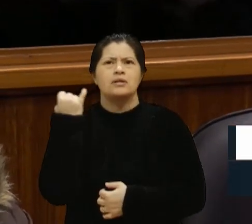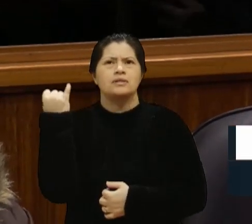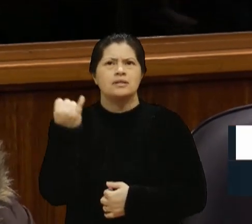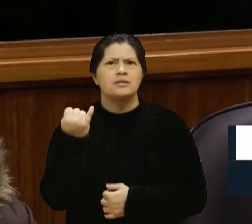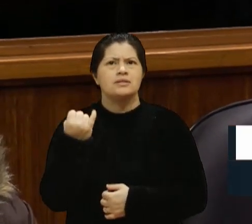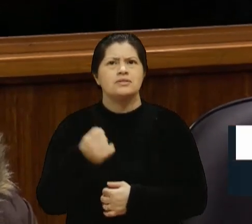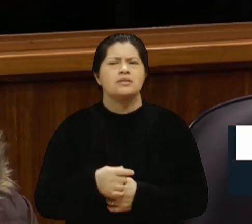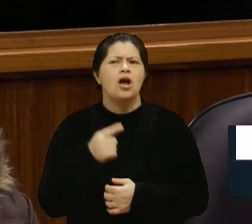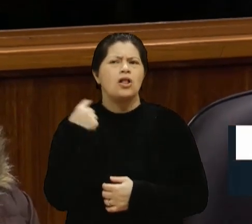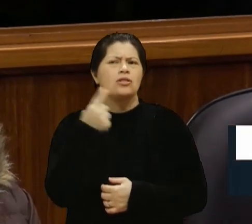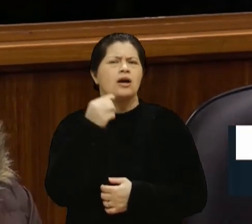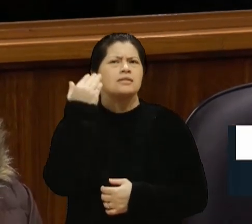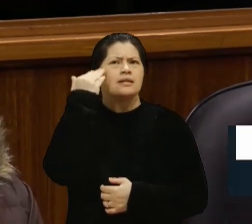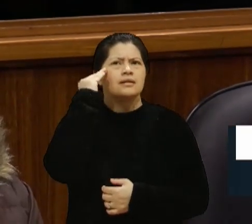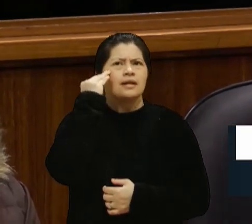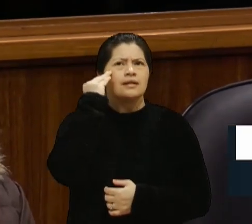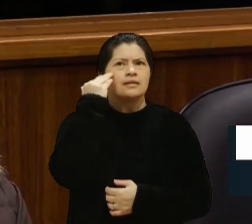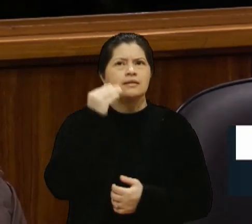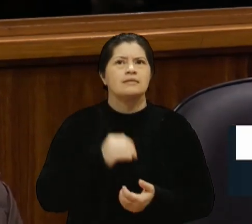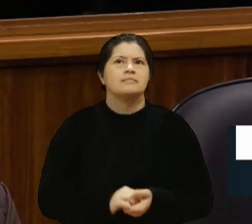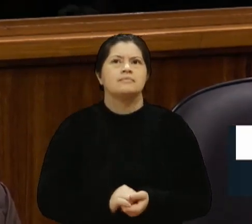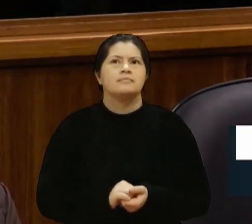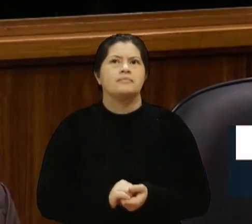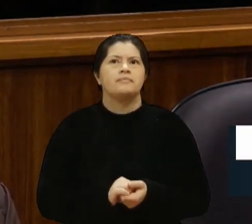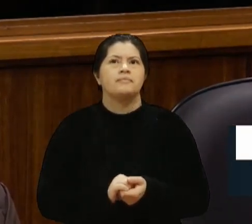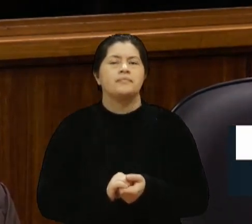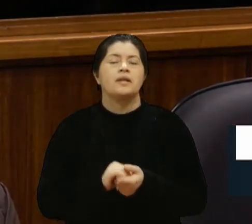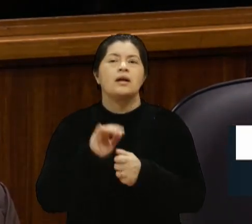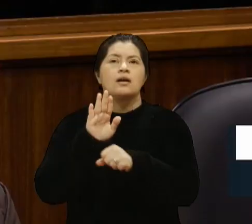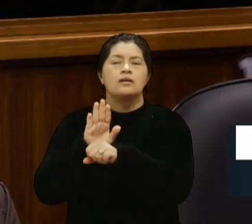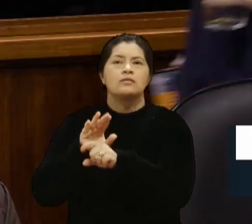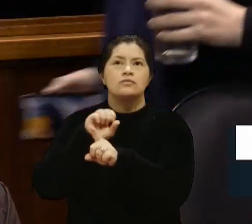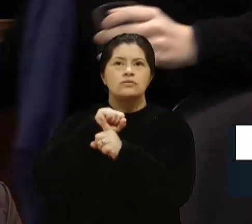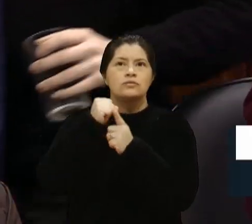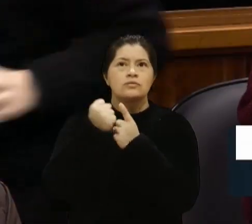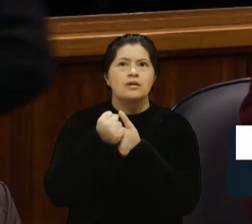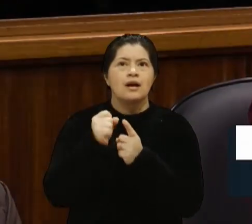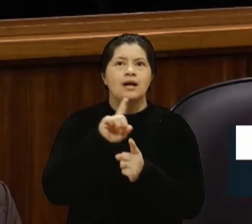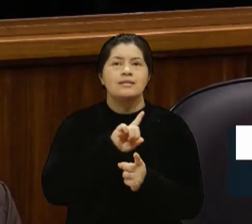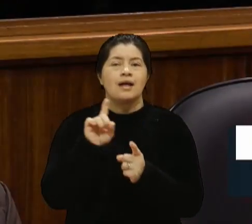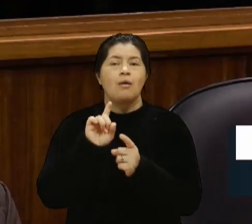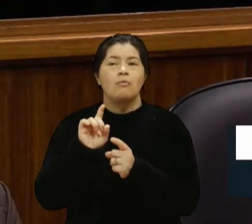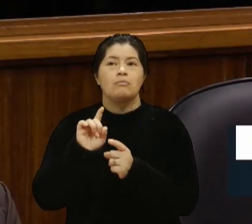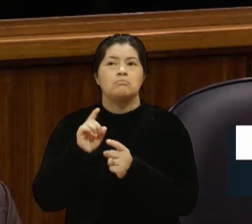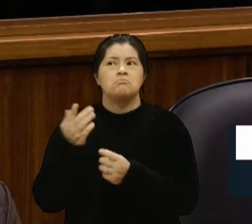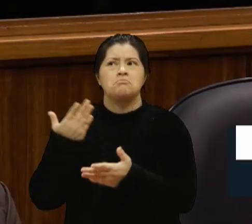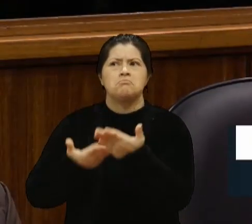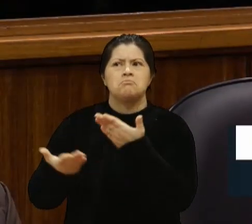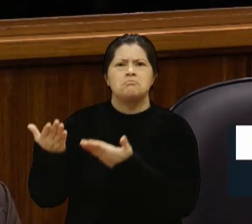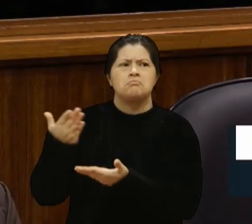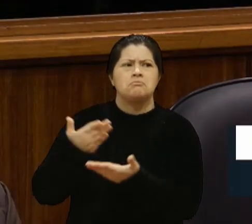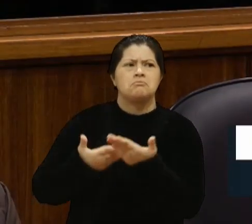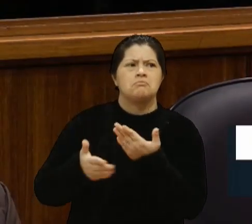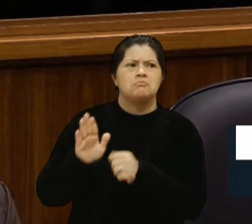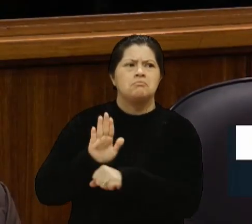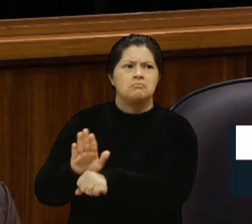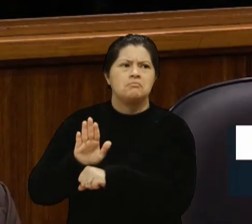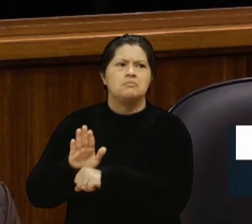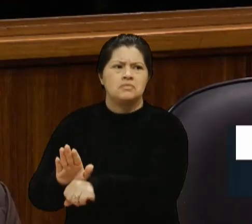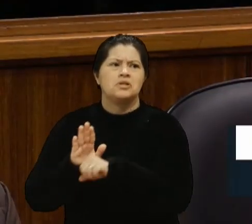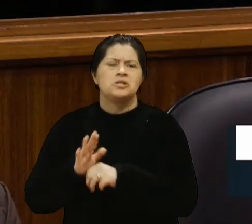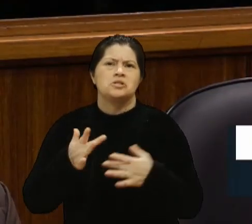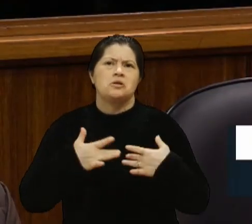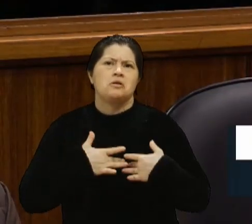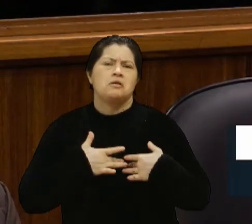para que a gente entenda que a assistência social, ela não é o assistencialismo. E muita gente,